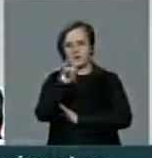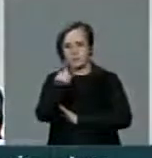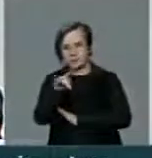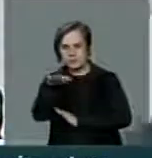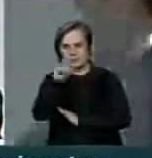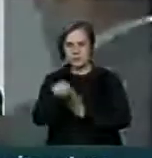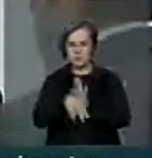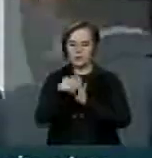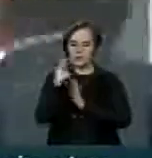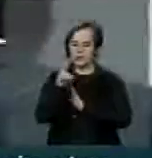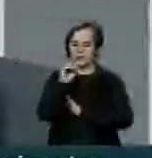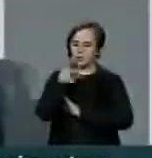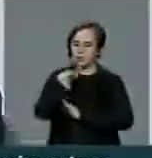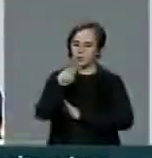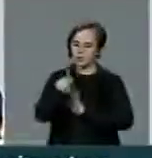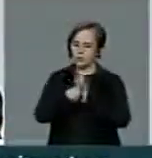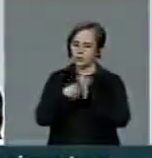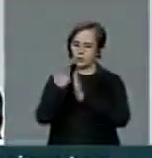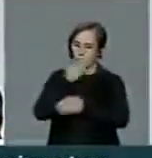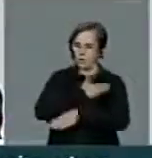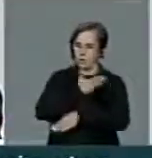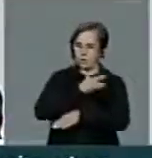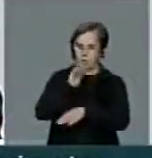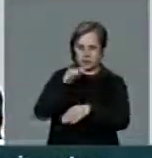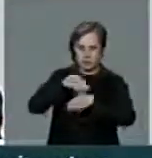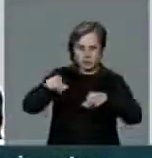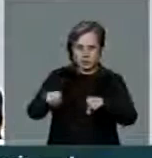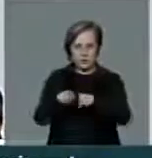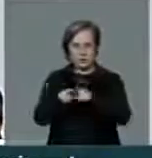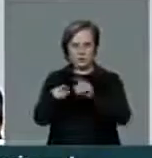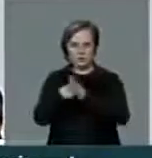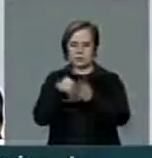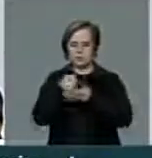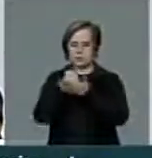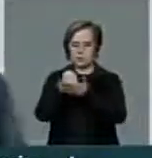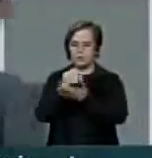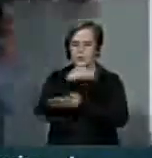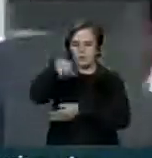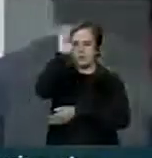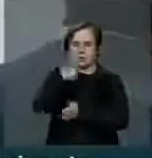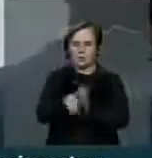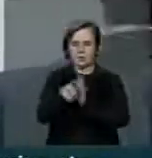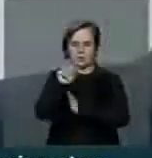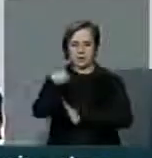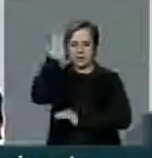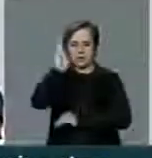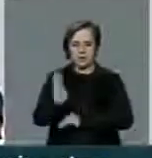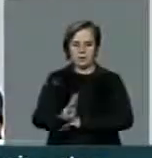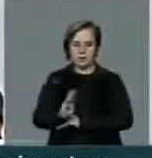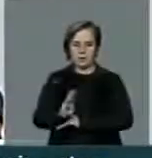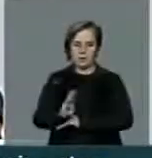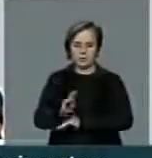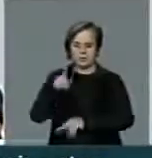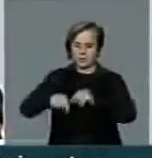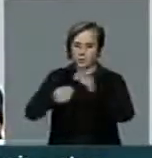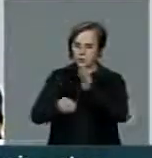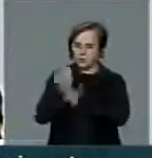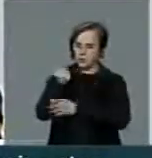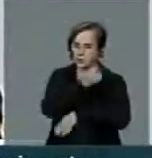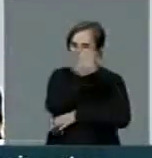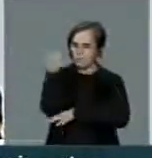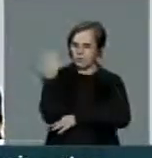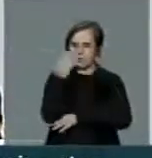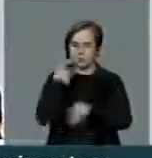não governamentais, Amigos da Terra, The Nature Conservancy, Organização das Cooperativas do Brasil, Associação Brasileira de Produtores de Florestas, a ABRAF,